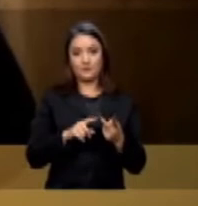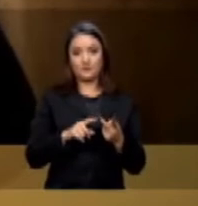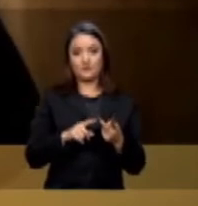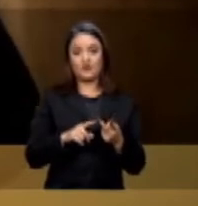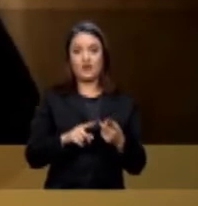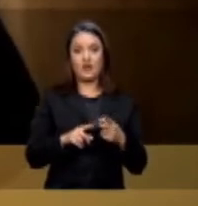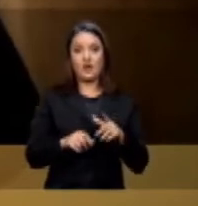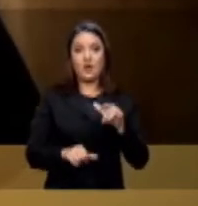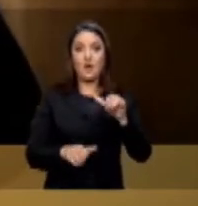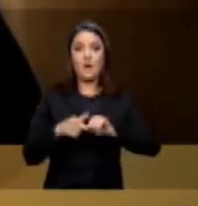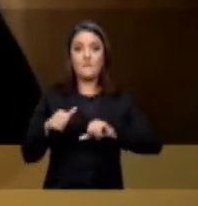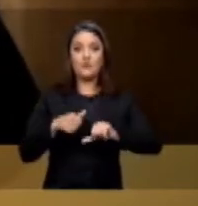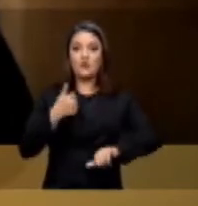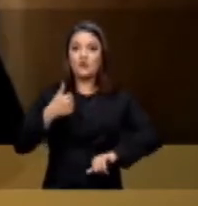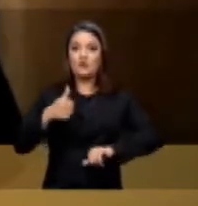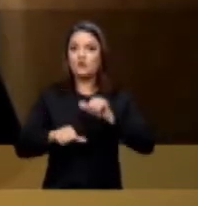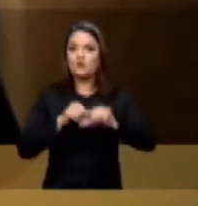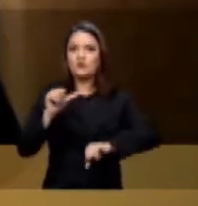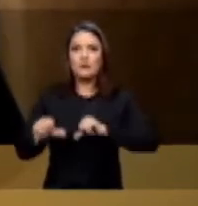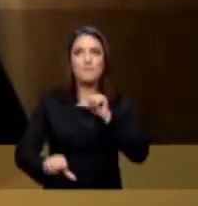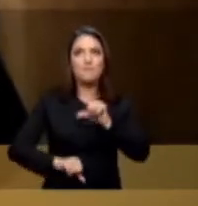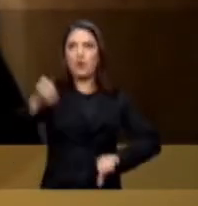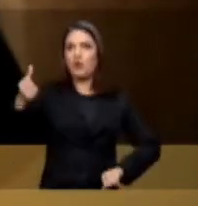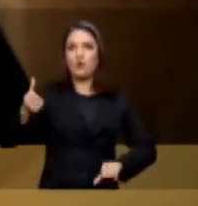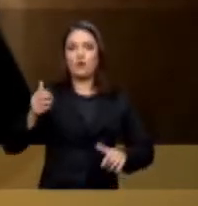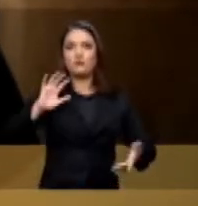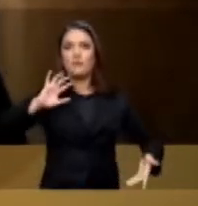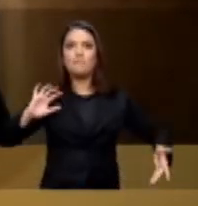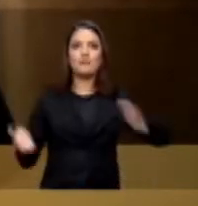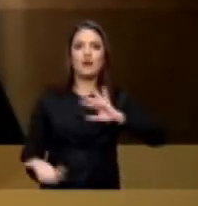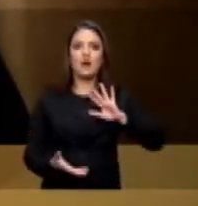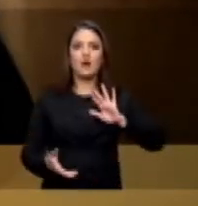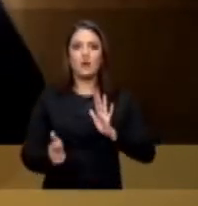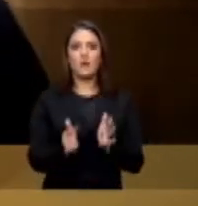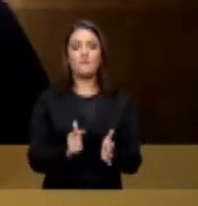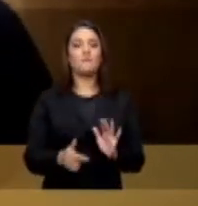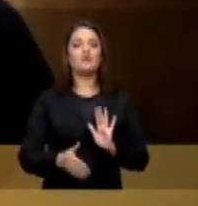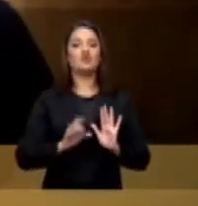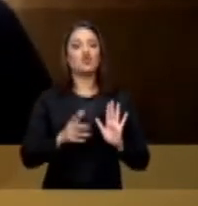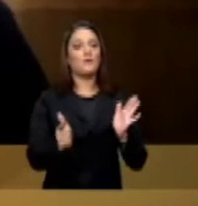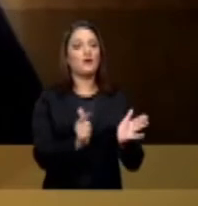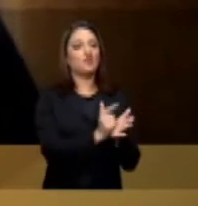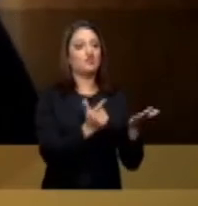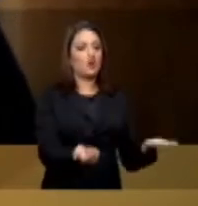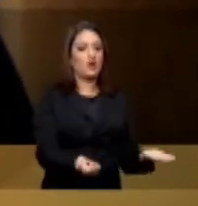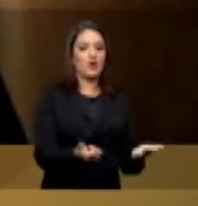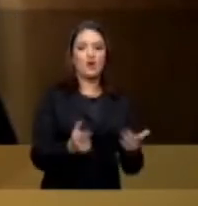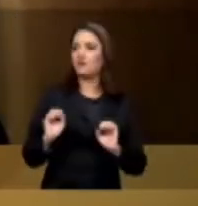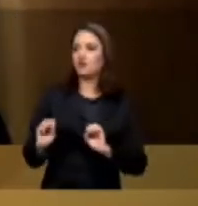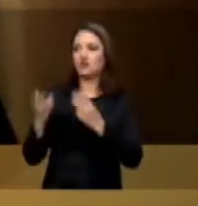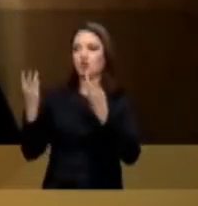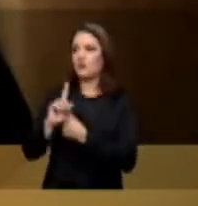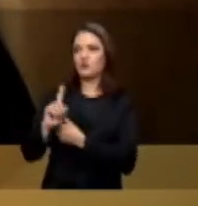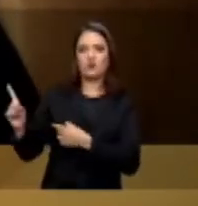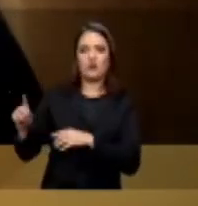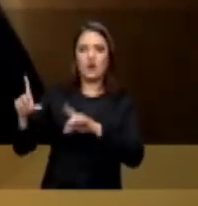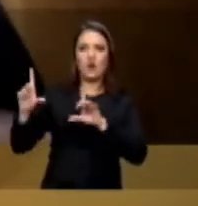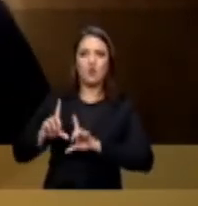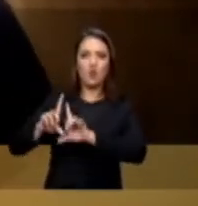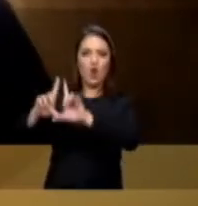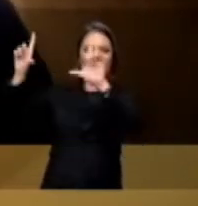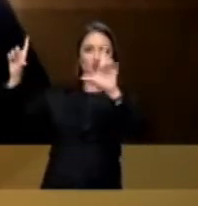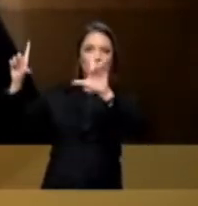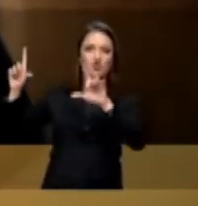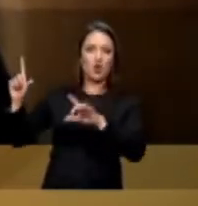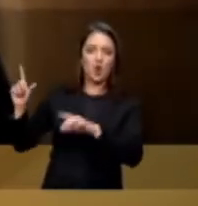uma mudança radical, como a proposta aqui, apenas para jornais, e não para showmício, e não para outdoor, e não